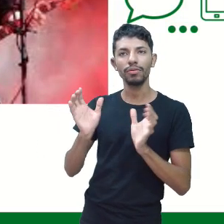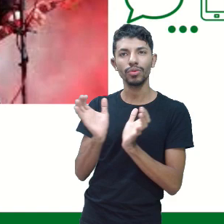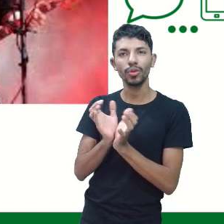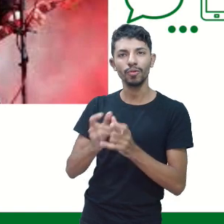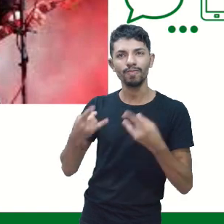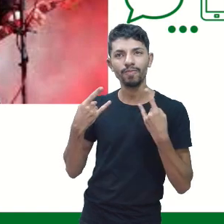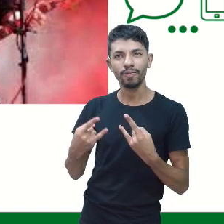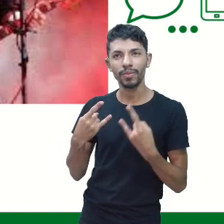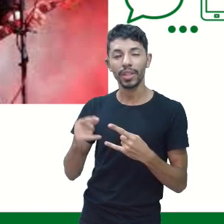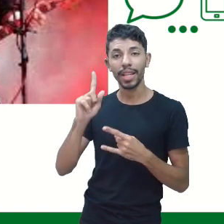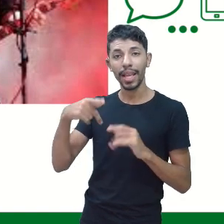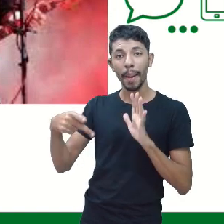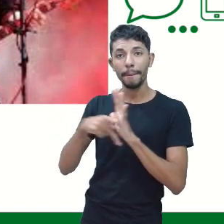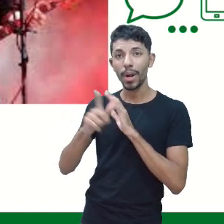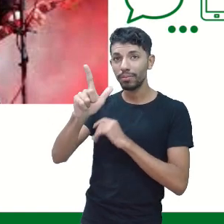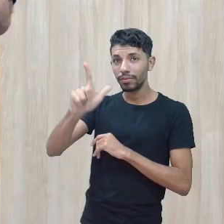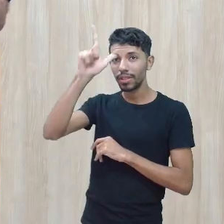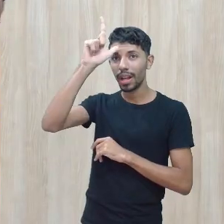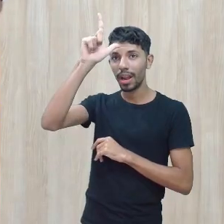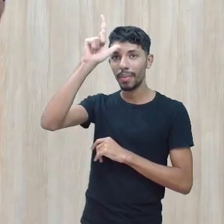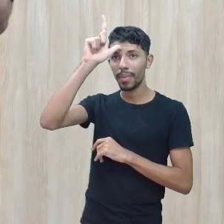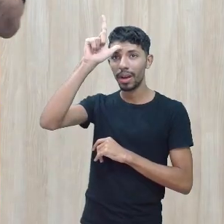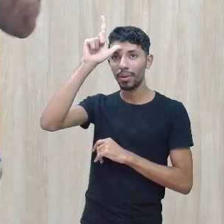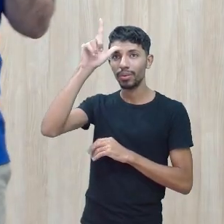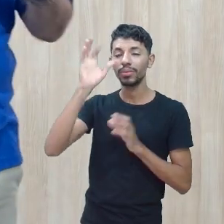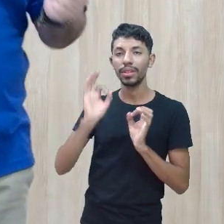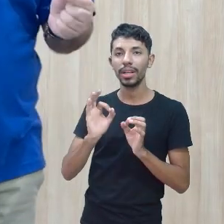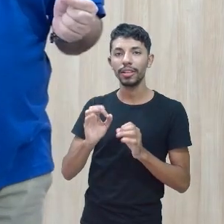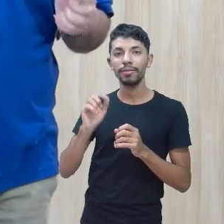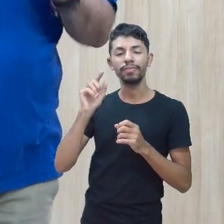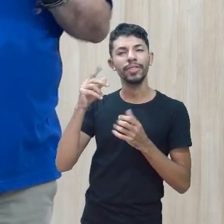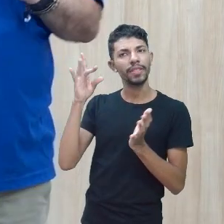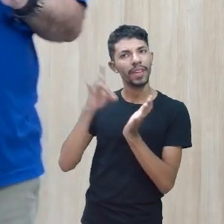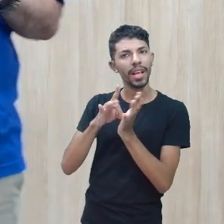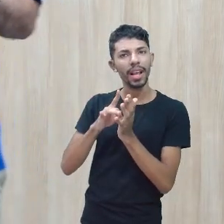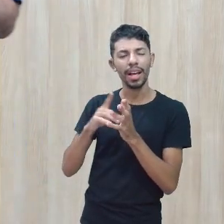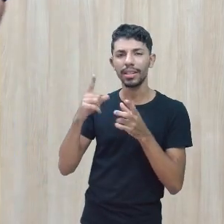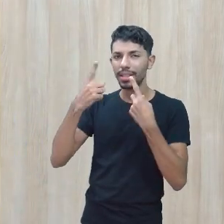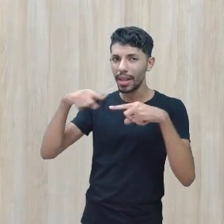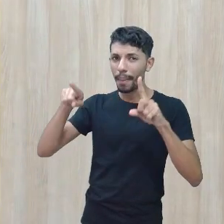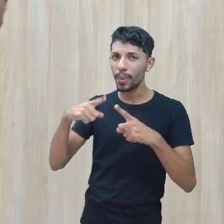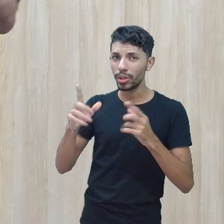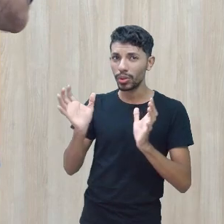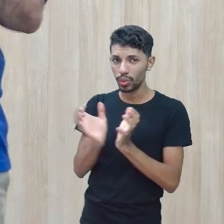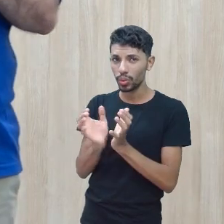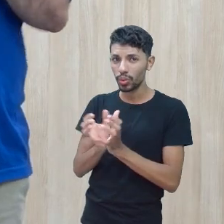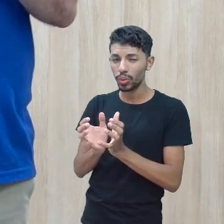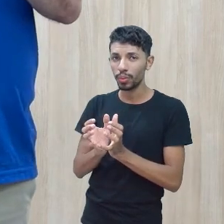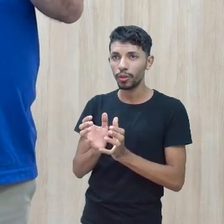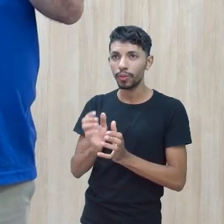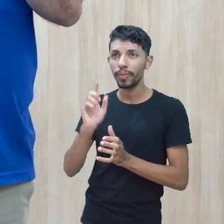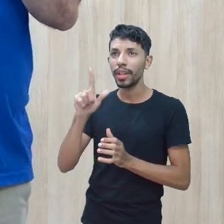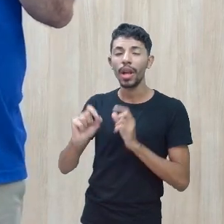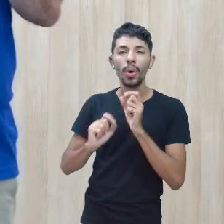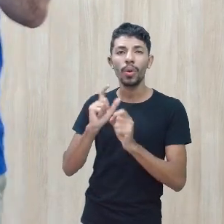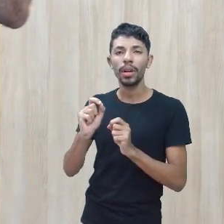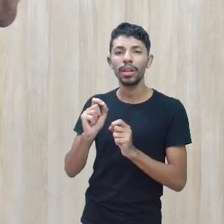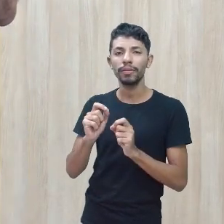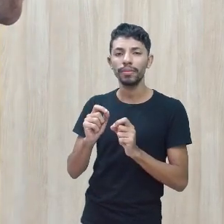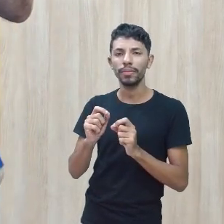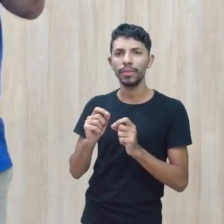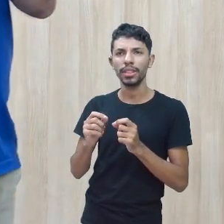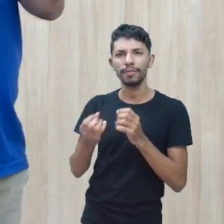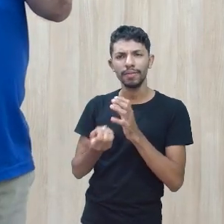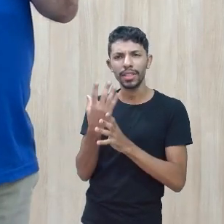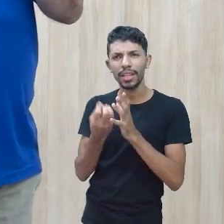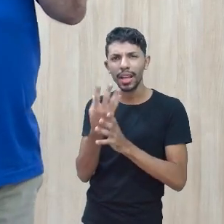composta em latim. Na realidade, essa música, né, dessa banda, ela é toda produzida em